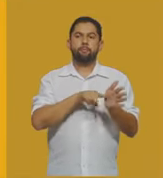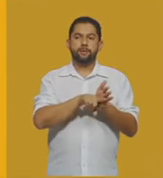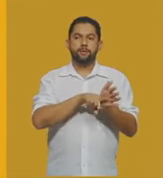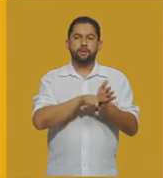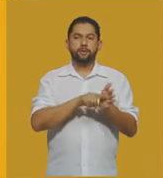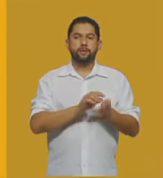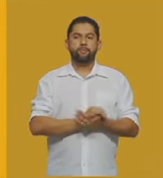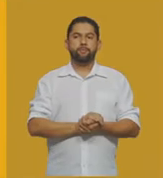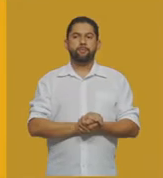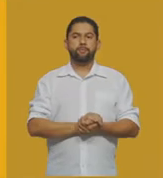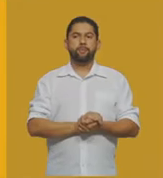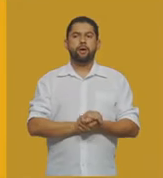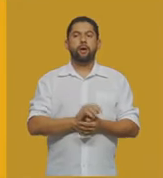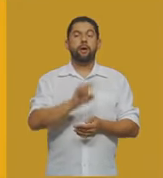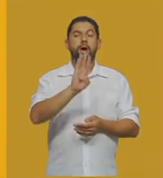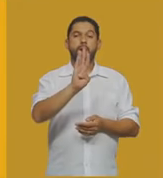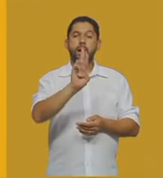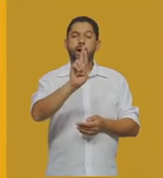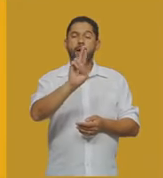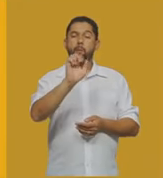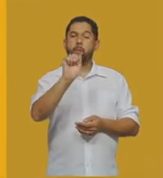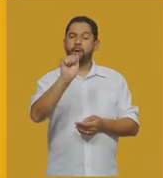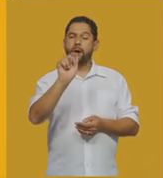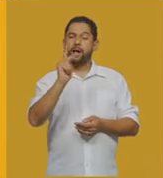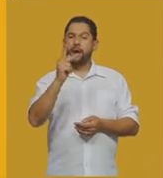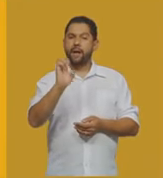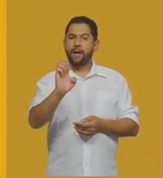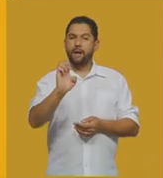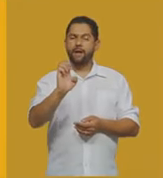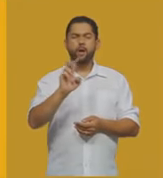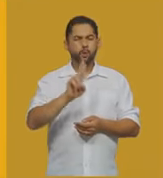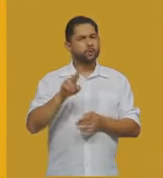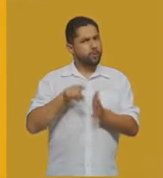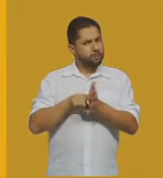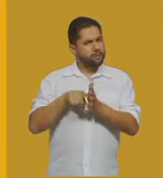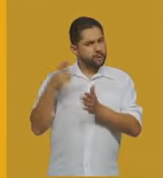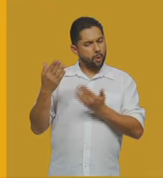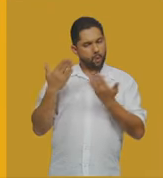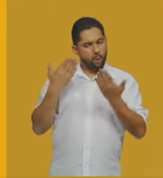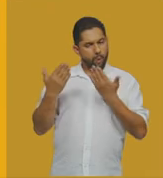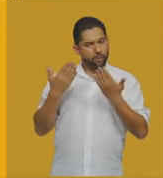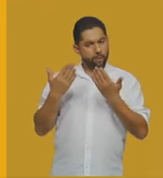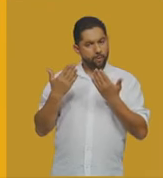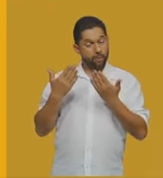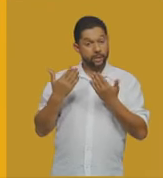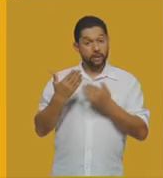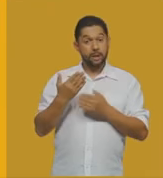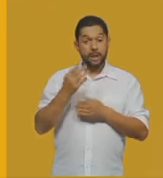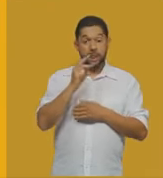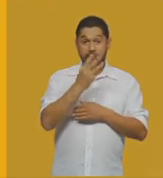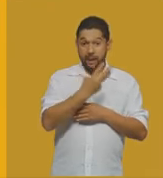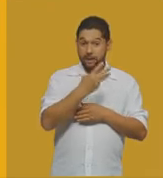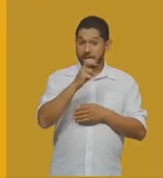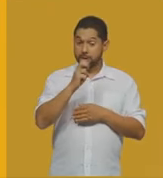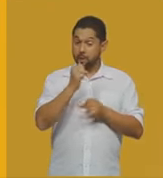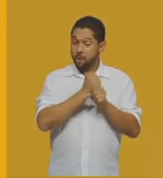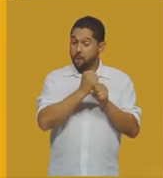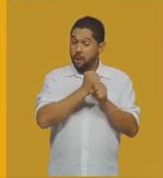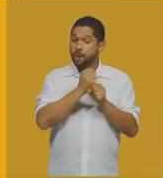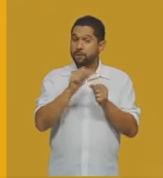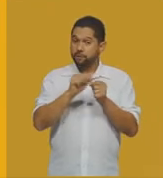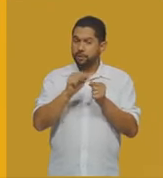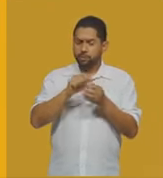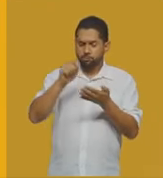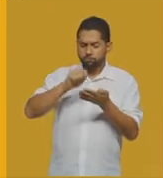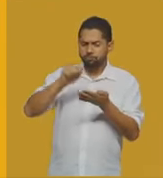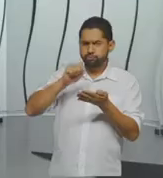Esse Tycho Brahe, ele durante 35 anos, ele fez os registros mais precisos que foram documentados